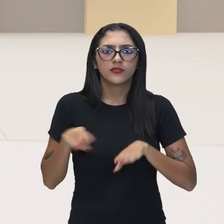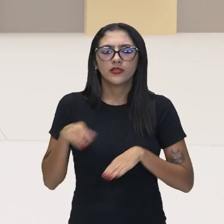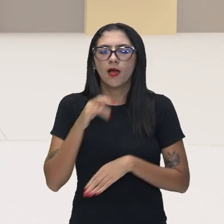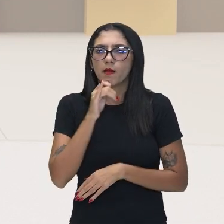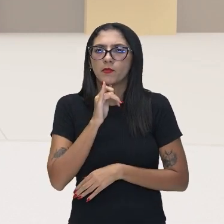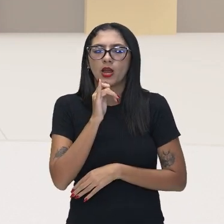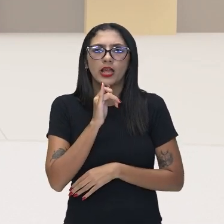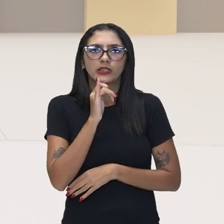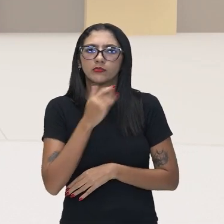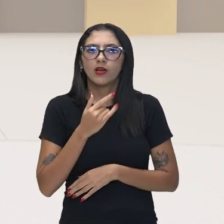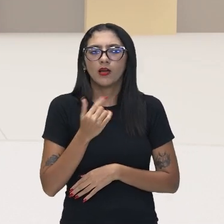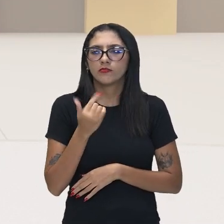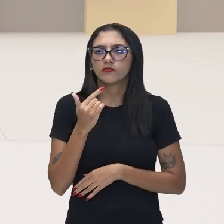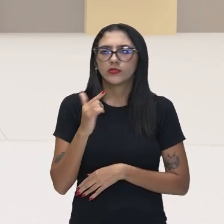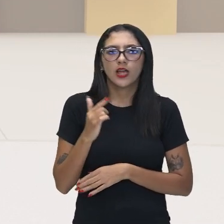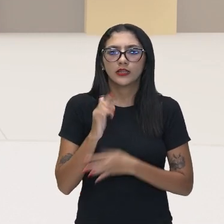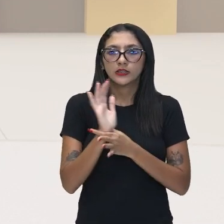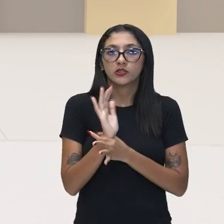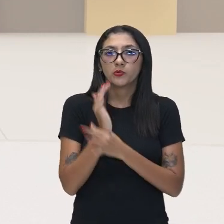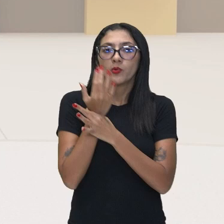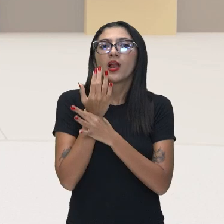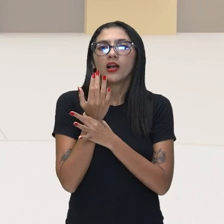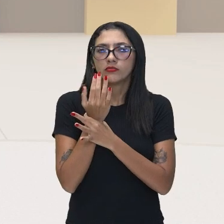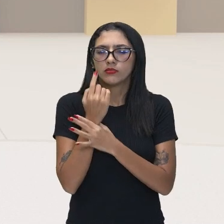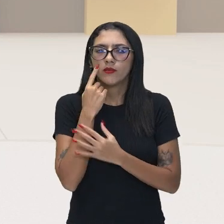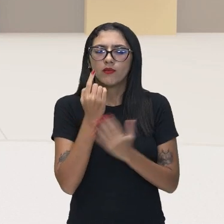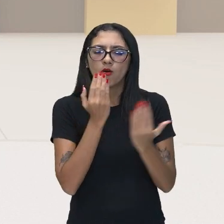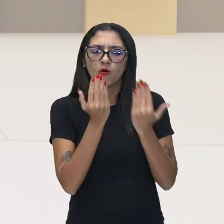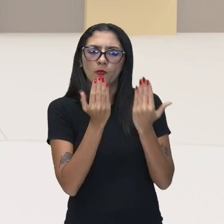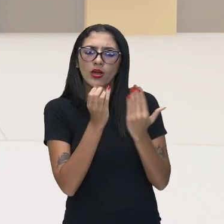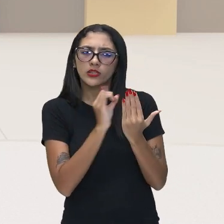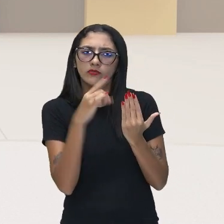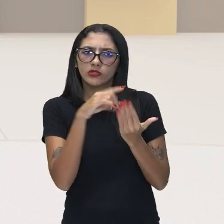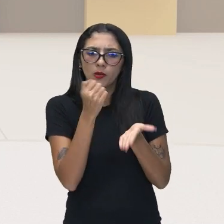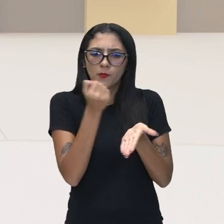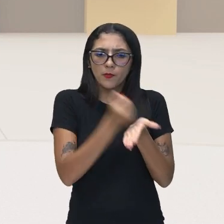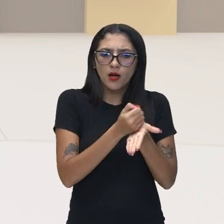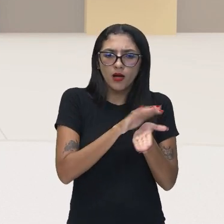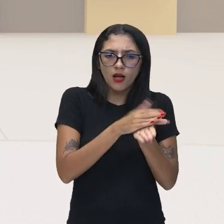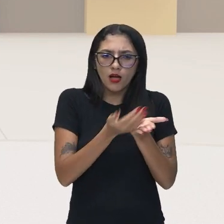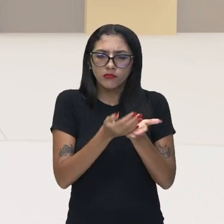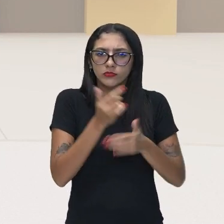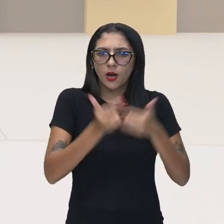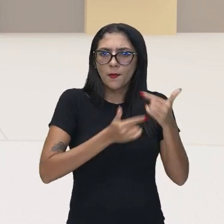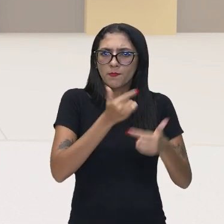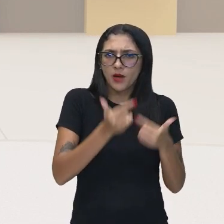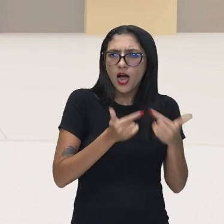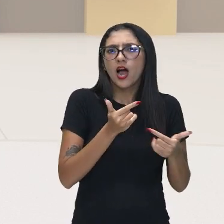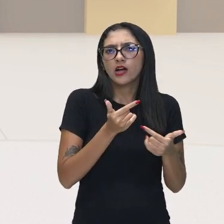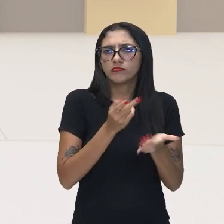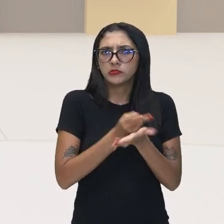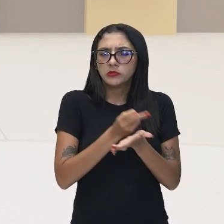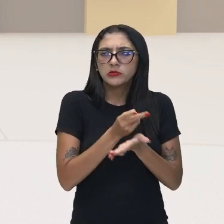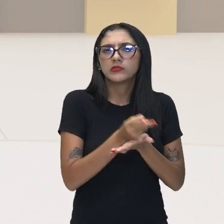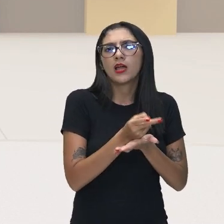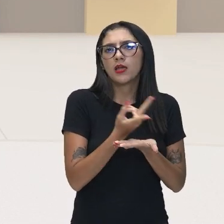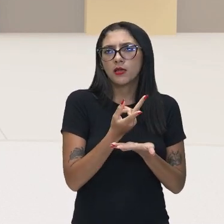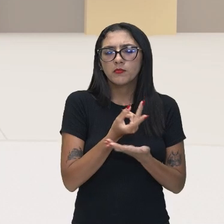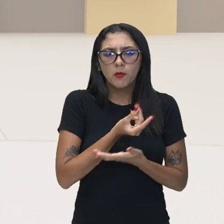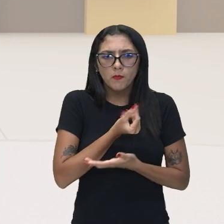garantias, né? Ele vai verificar se você trabalha, de repente, de carteira assinada, né? Se você tem um emprego fixo, né? Se você tem